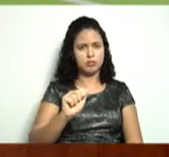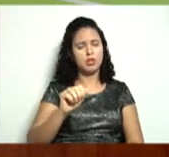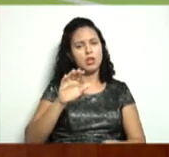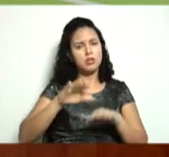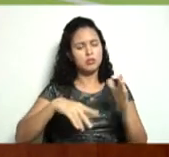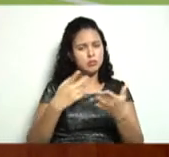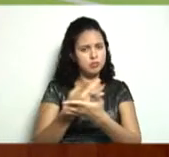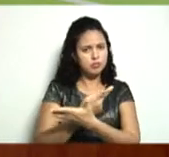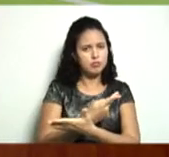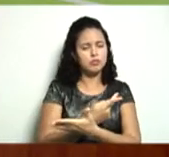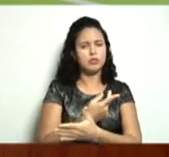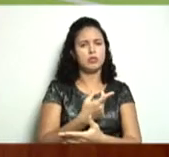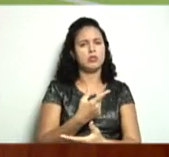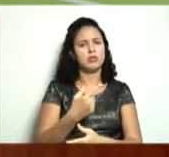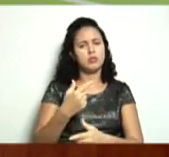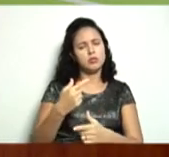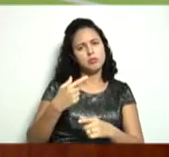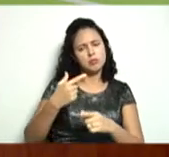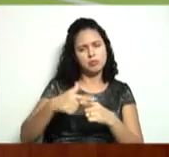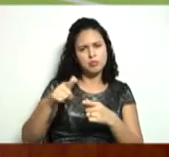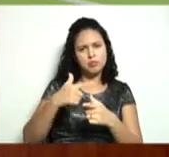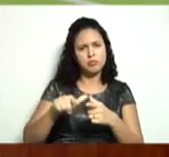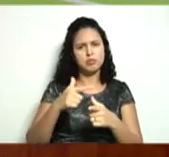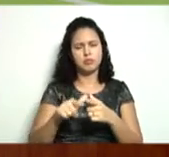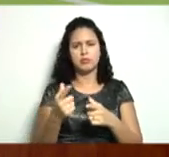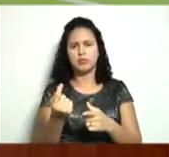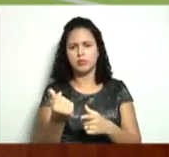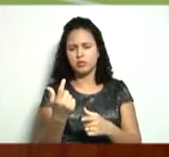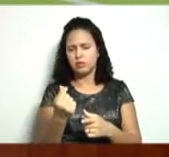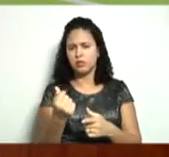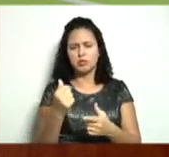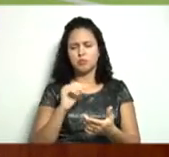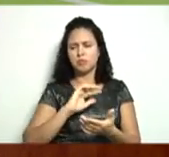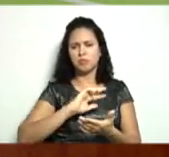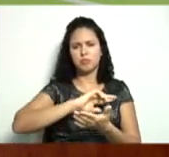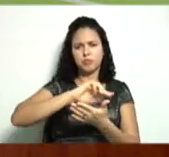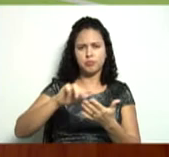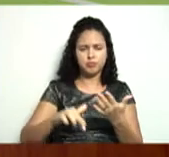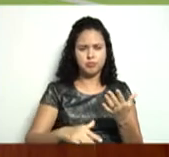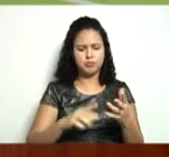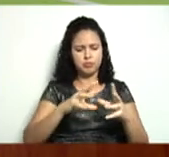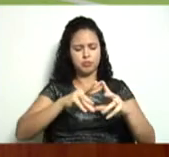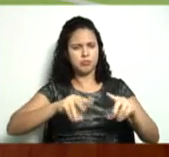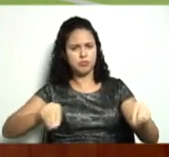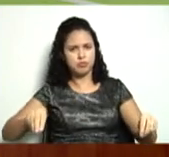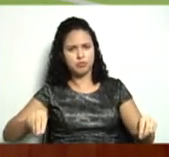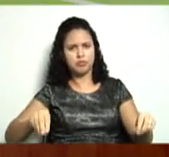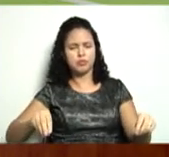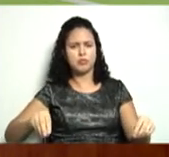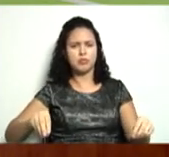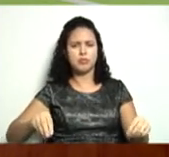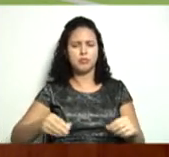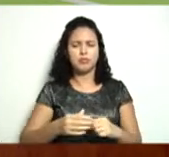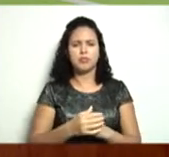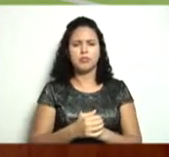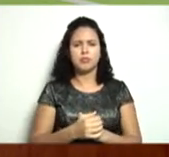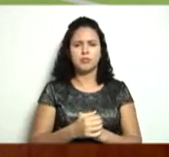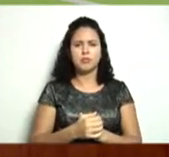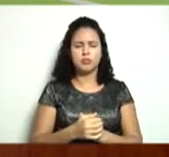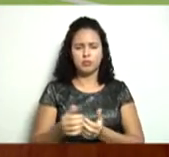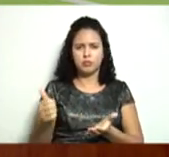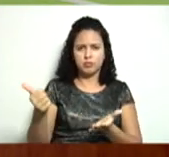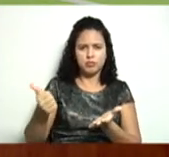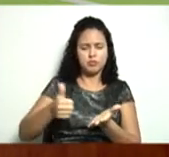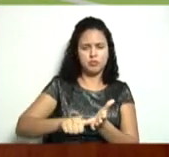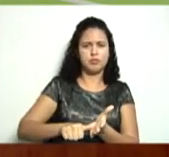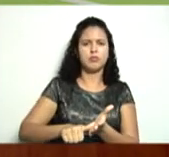problema de dificuldade financeira ou até, enfim, de dissolução. E o